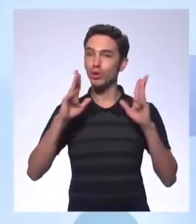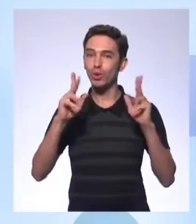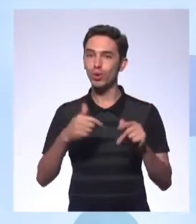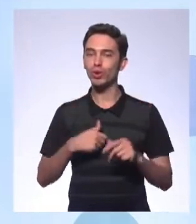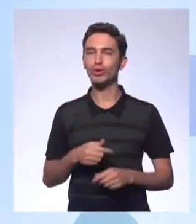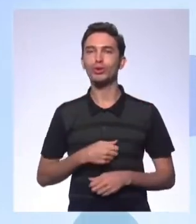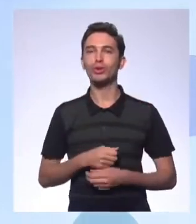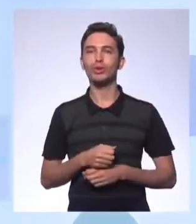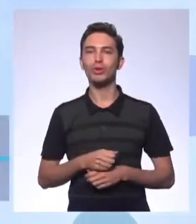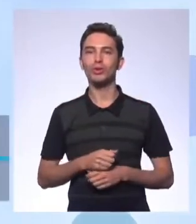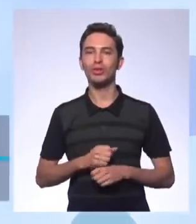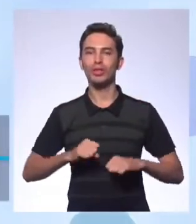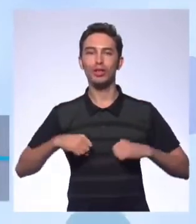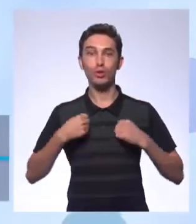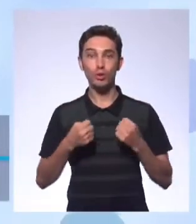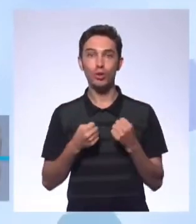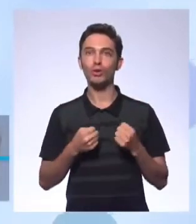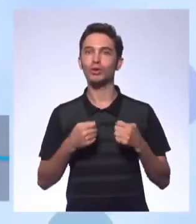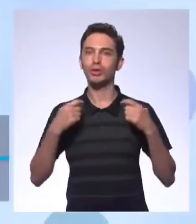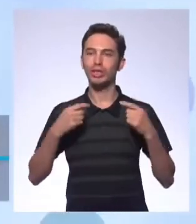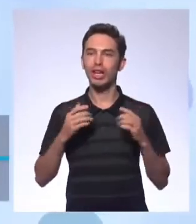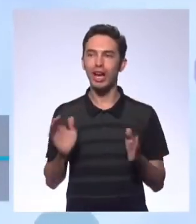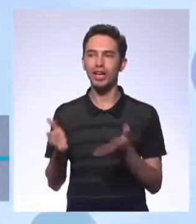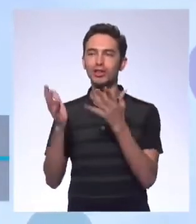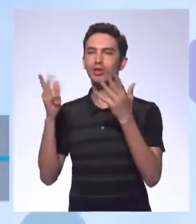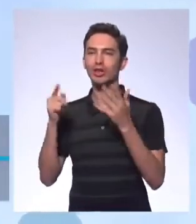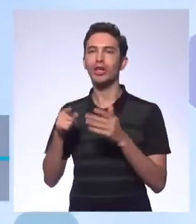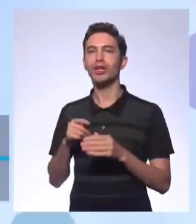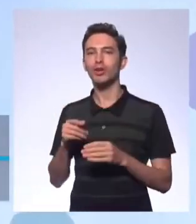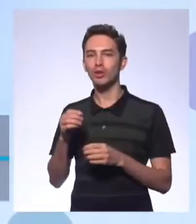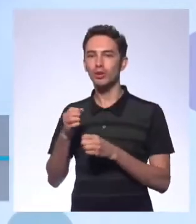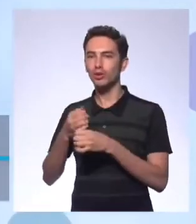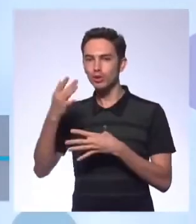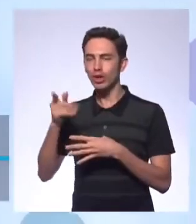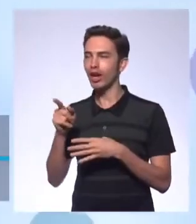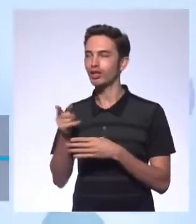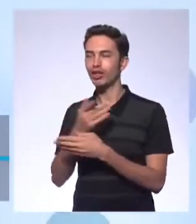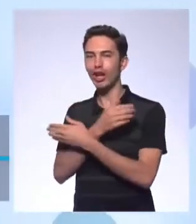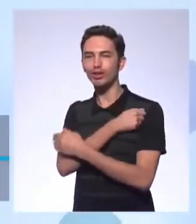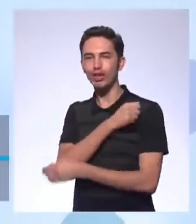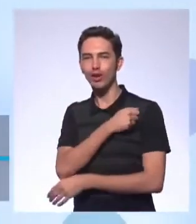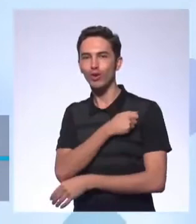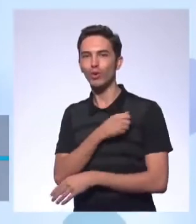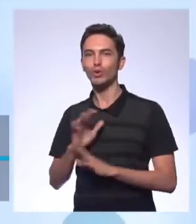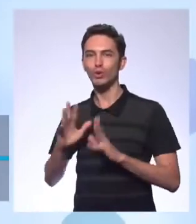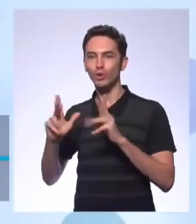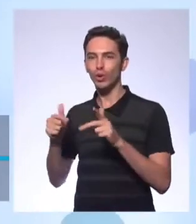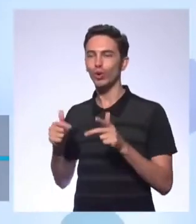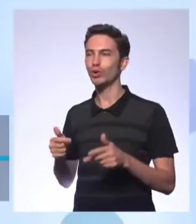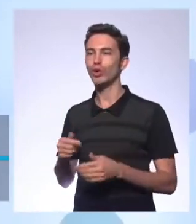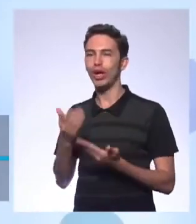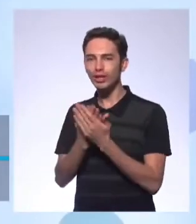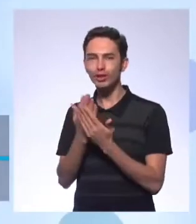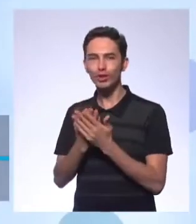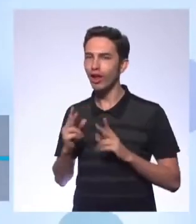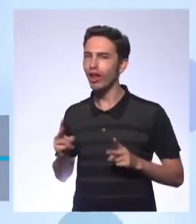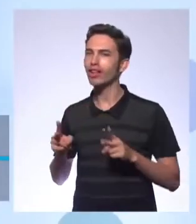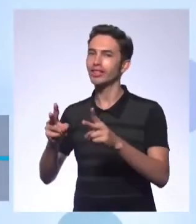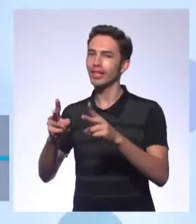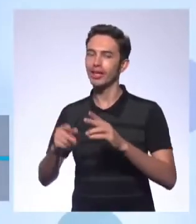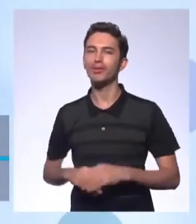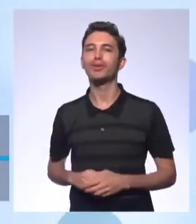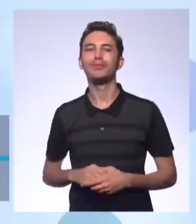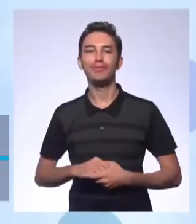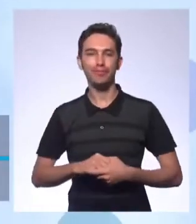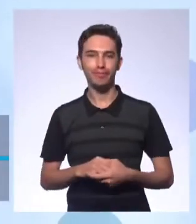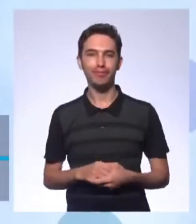grandes guerreiros e parceiros que estão aí no chatinho, estimulando essa garotada a continuar